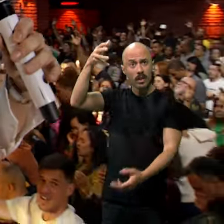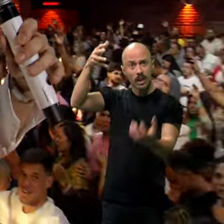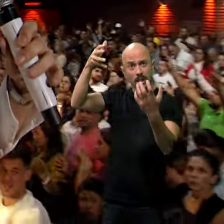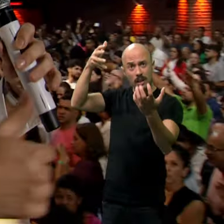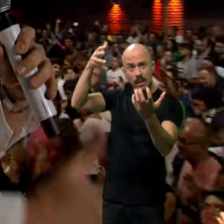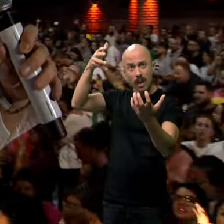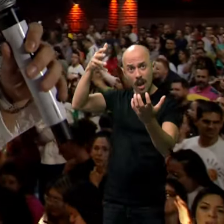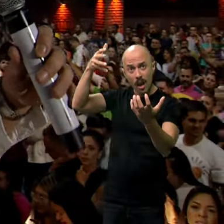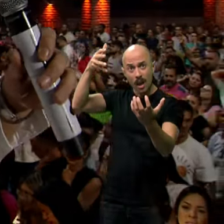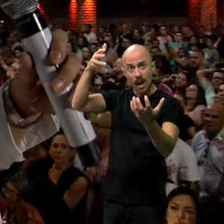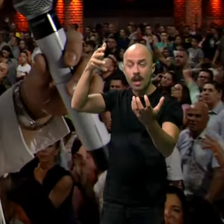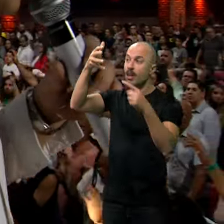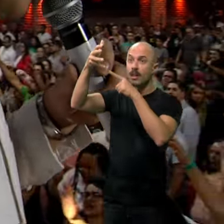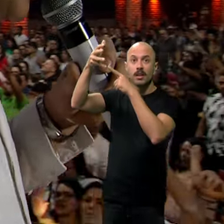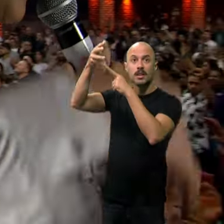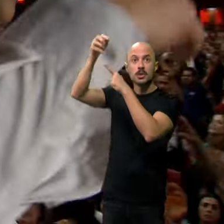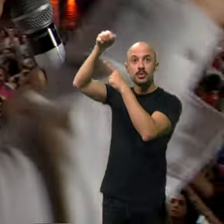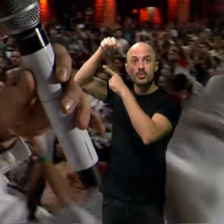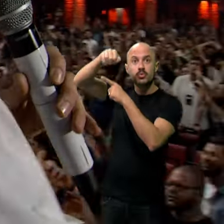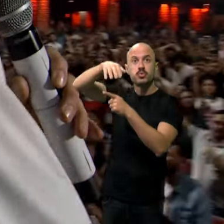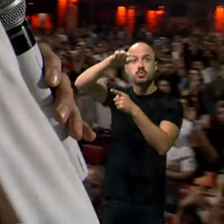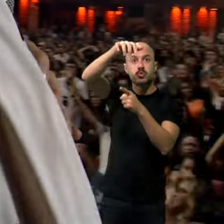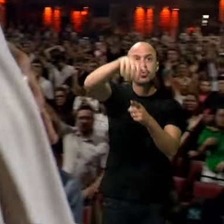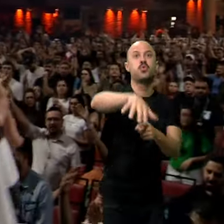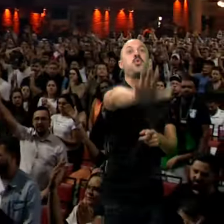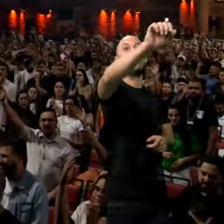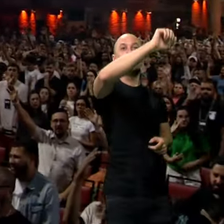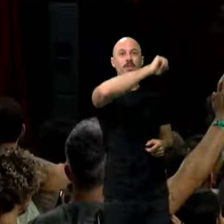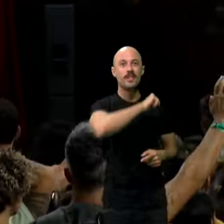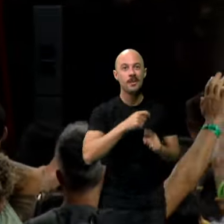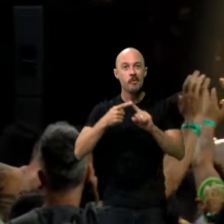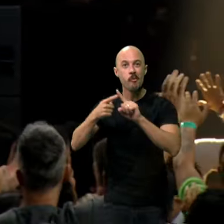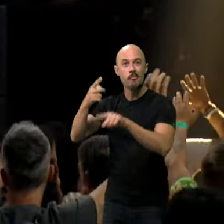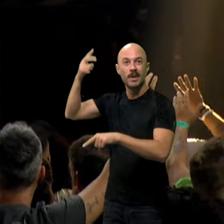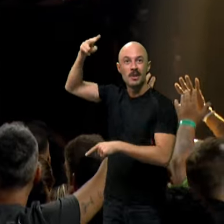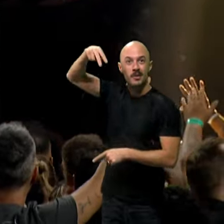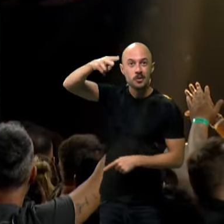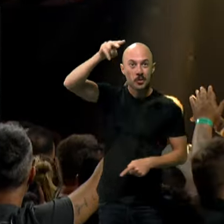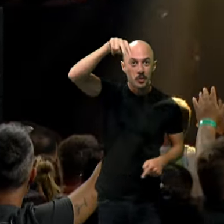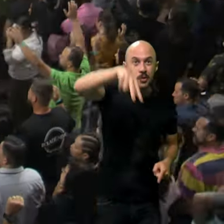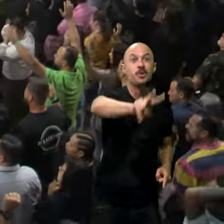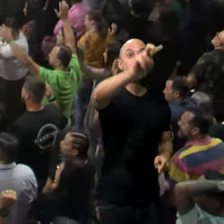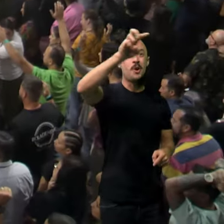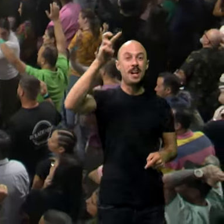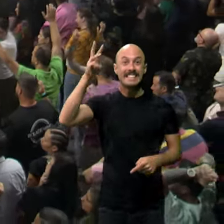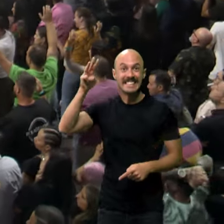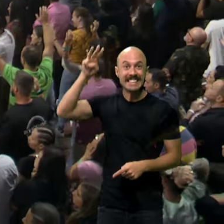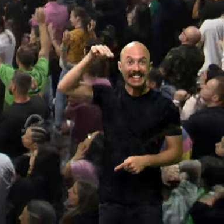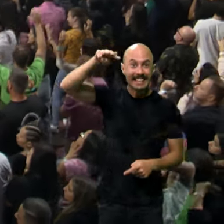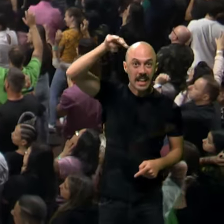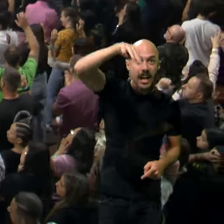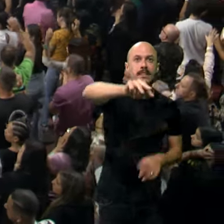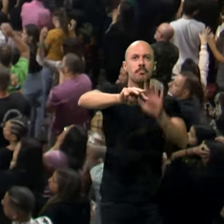Você sabe o que é ondas? Vem uma, vem outra, até que chega a maior.